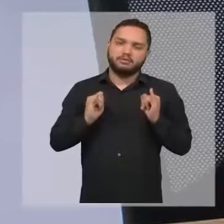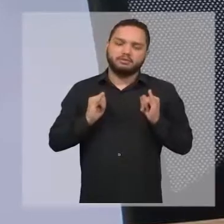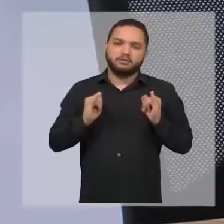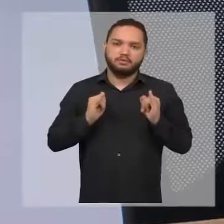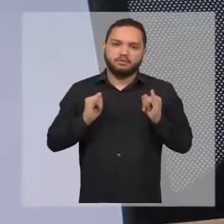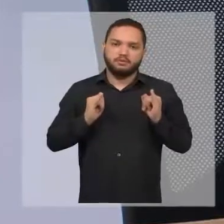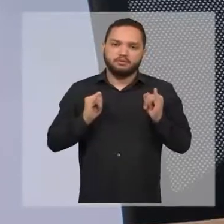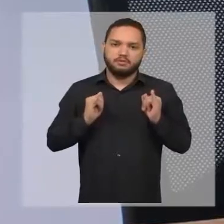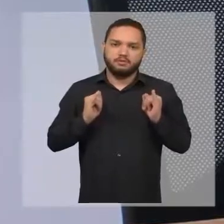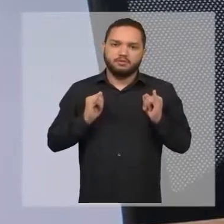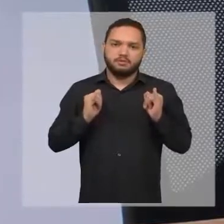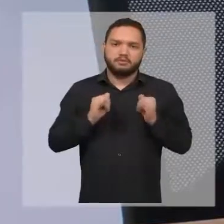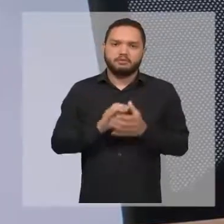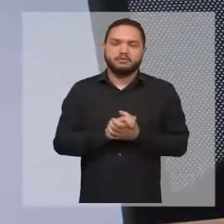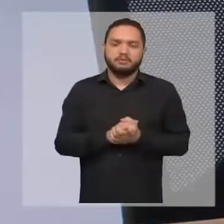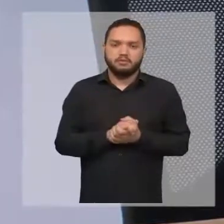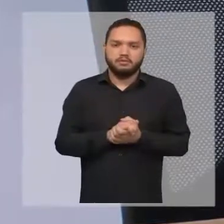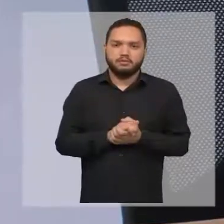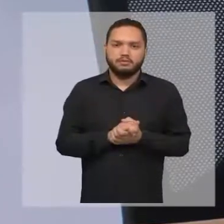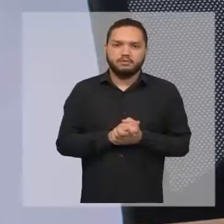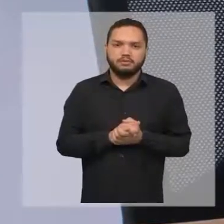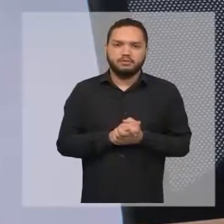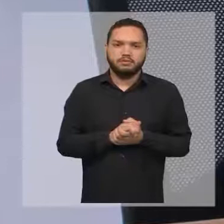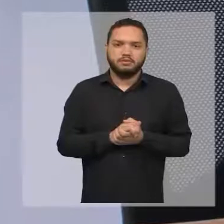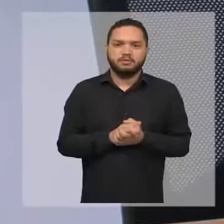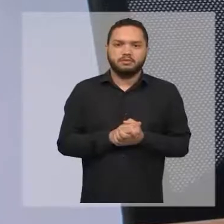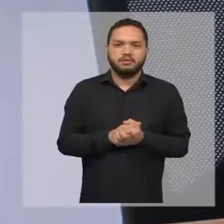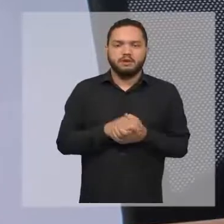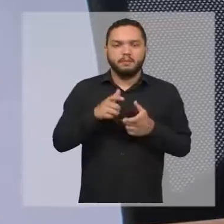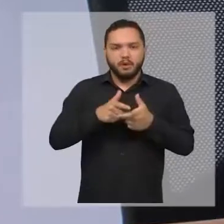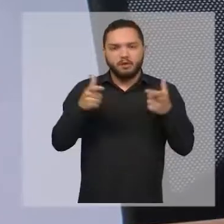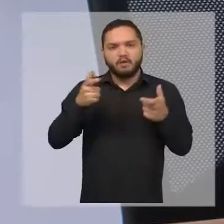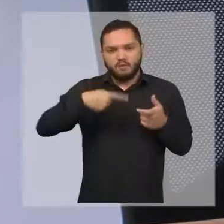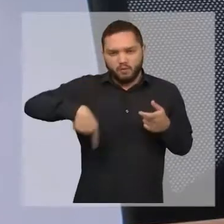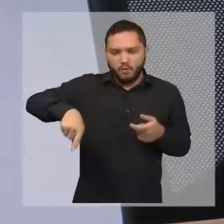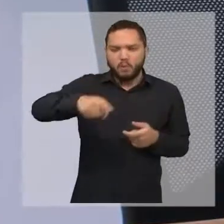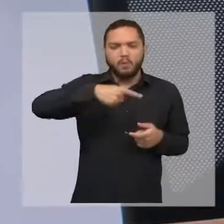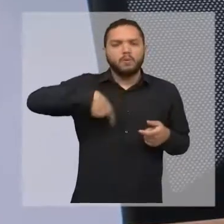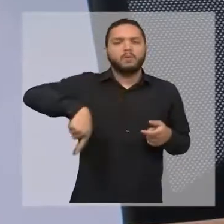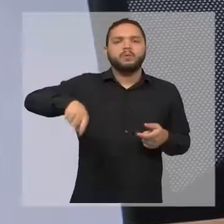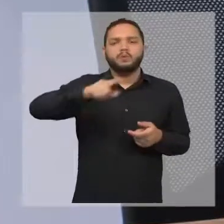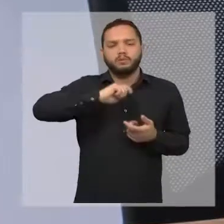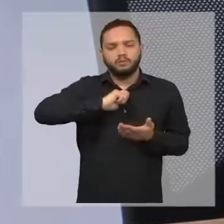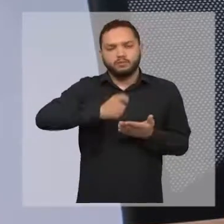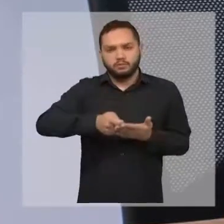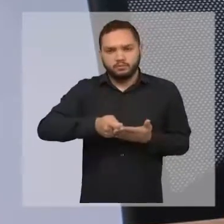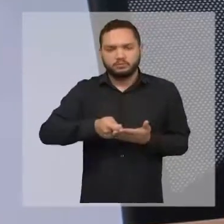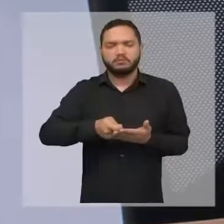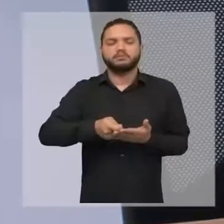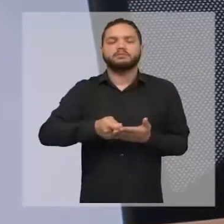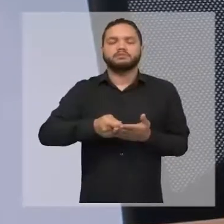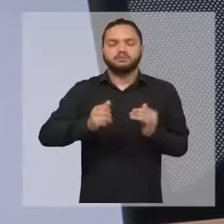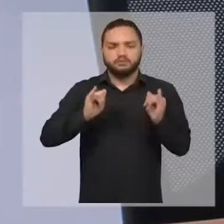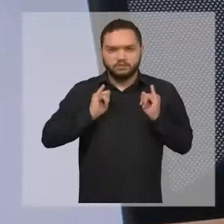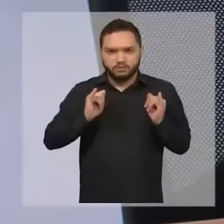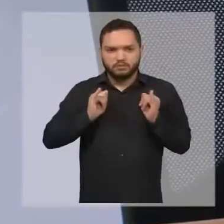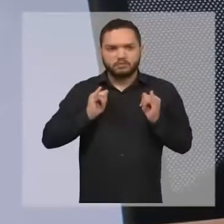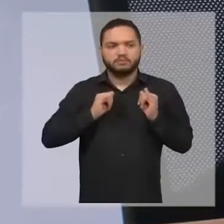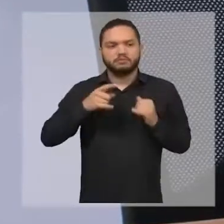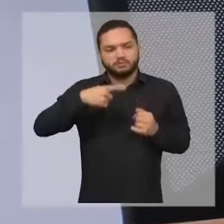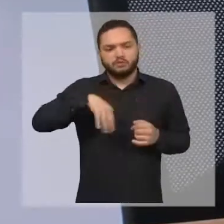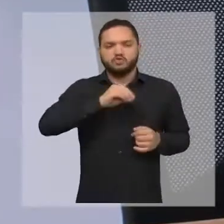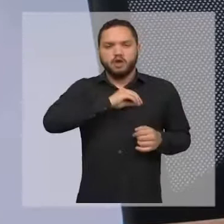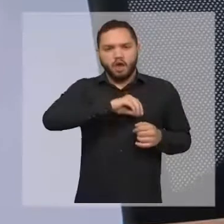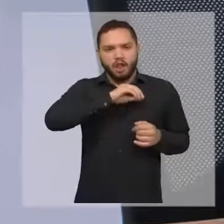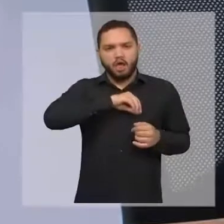da Previdência, uma parte somos nós, né? Que contribuímos com o nosso dinheiro,